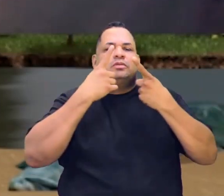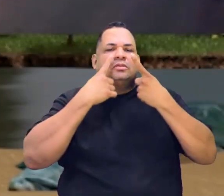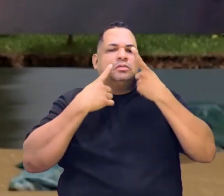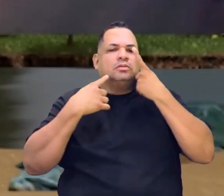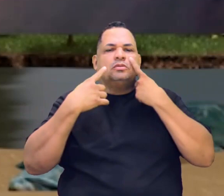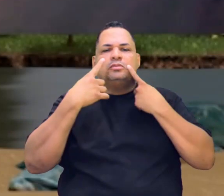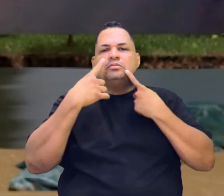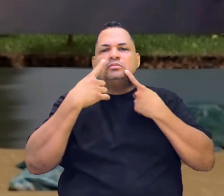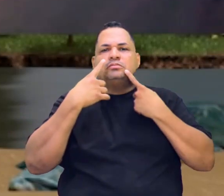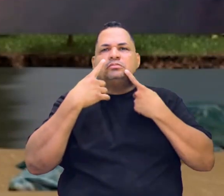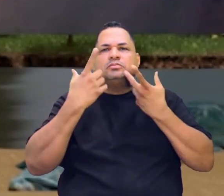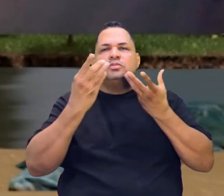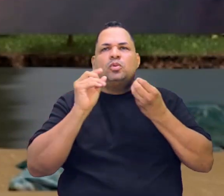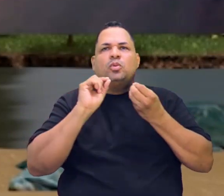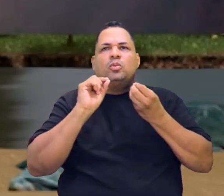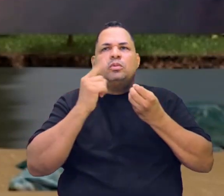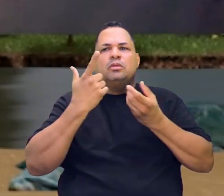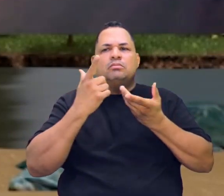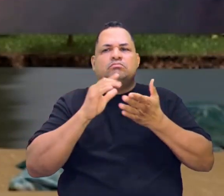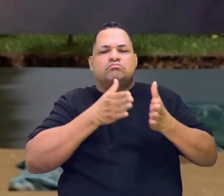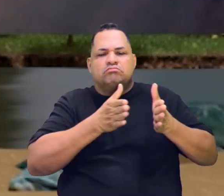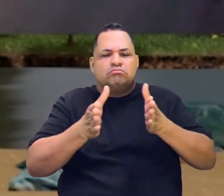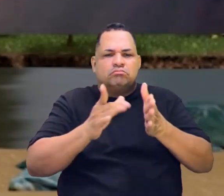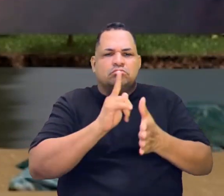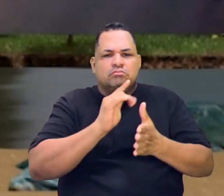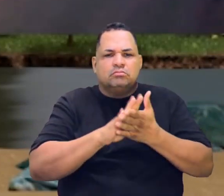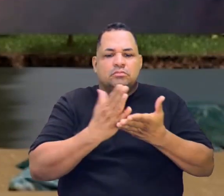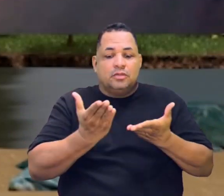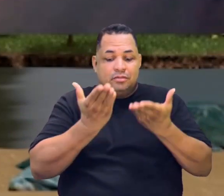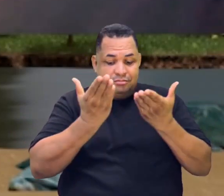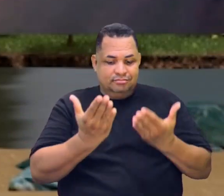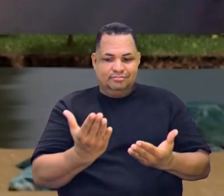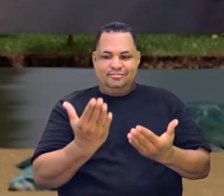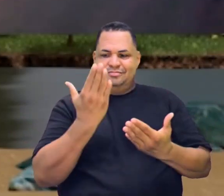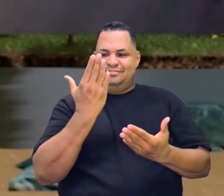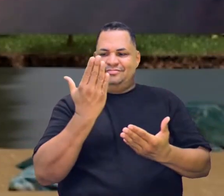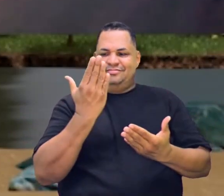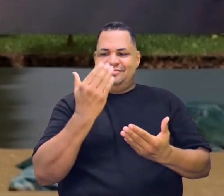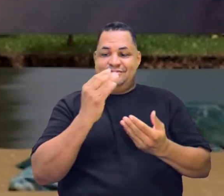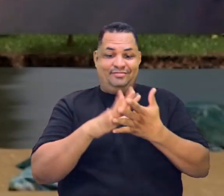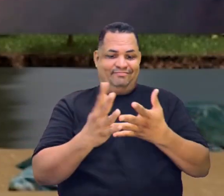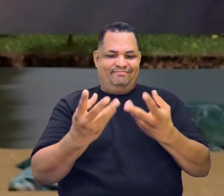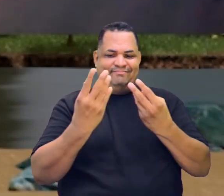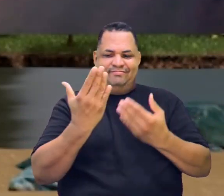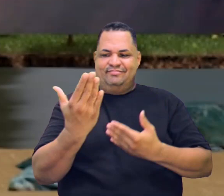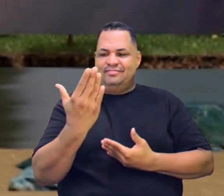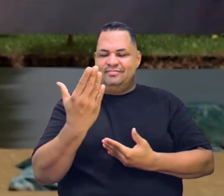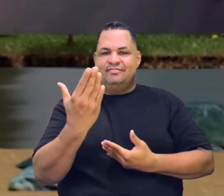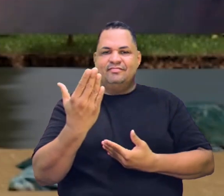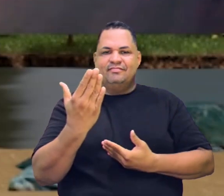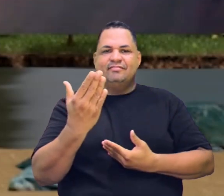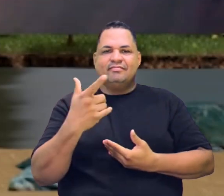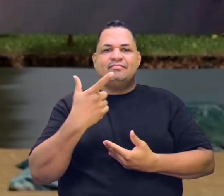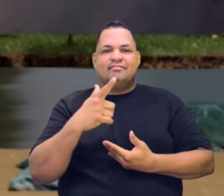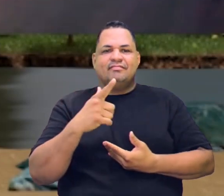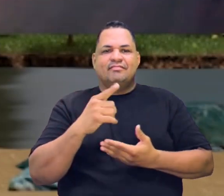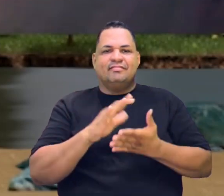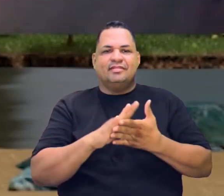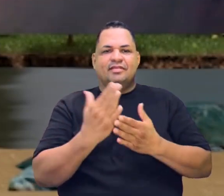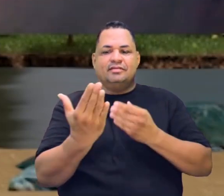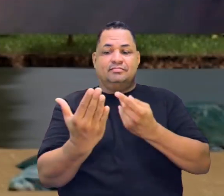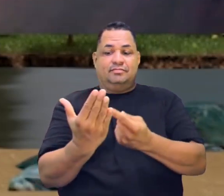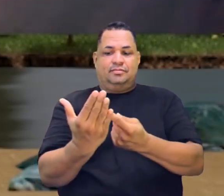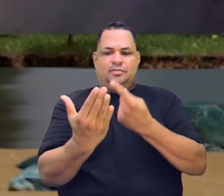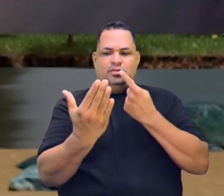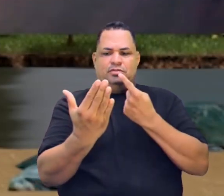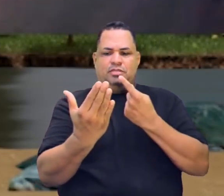rio vê. O que o rio está vendo? O rio é um espelho. Você se vê no rio. Não tem isso? Aquele reflexo